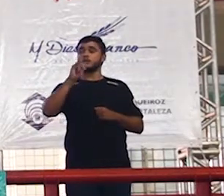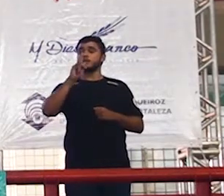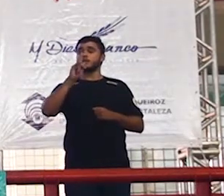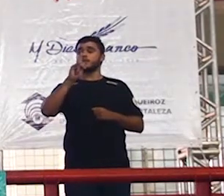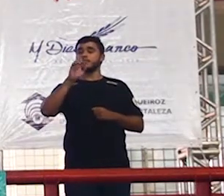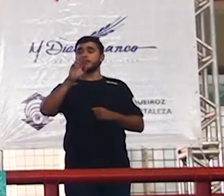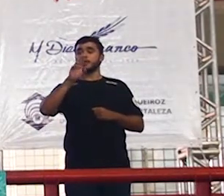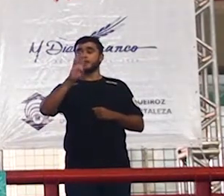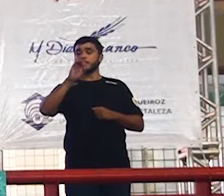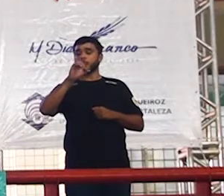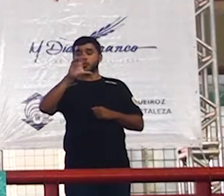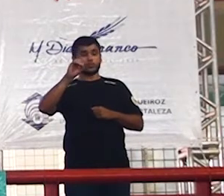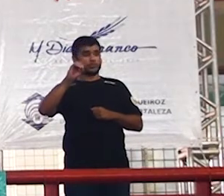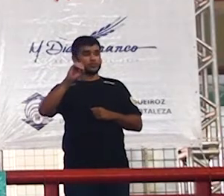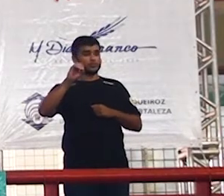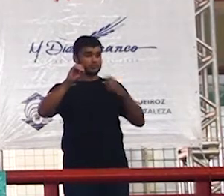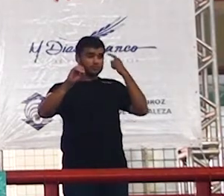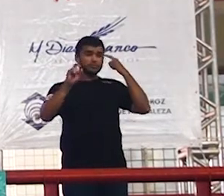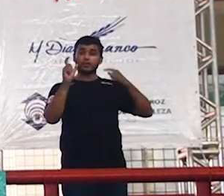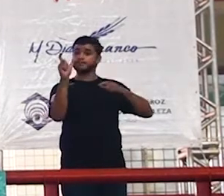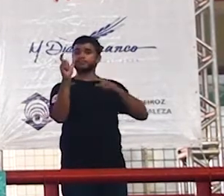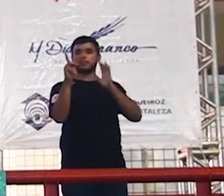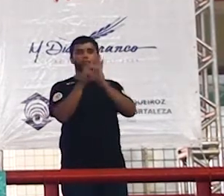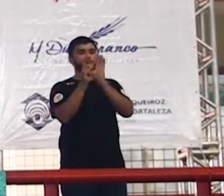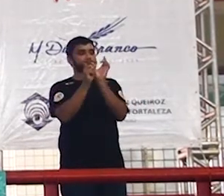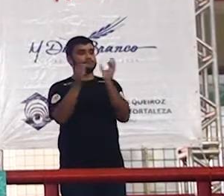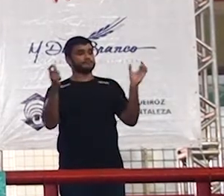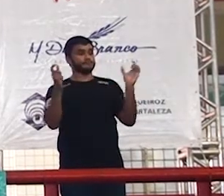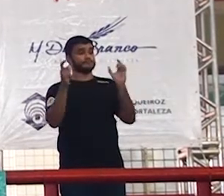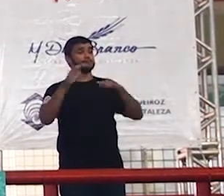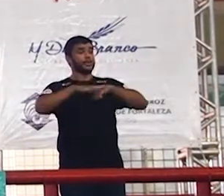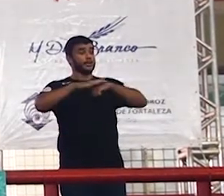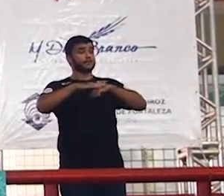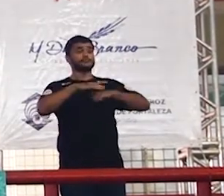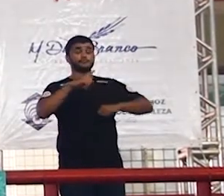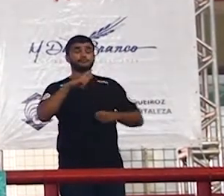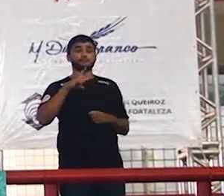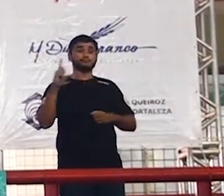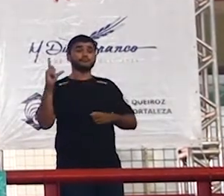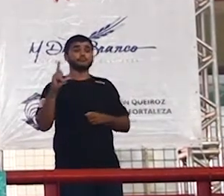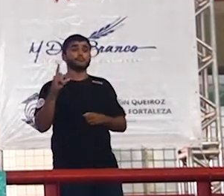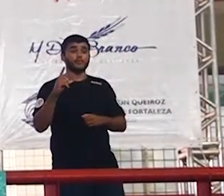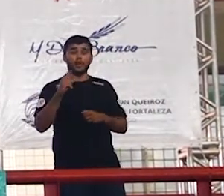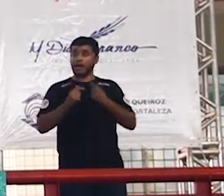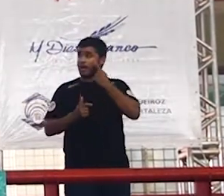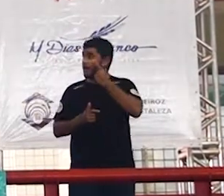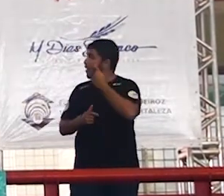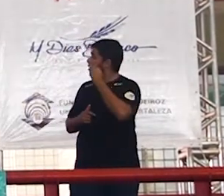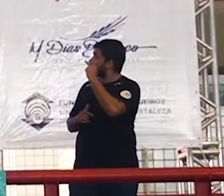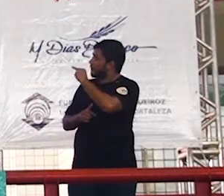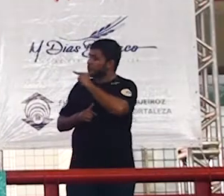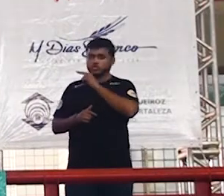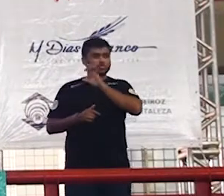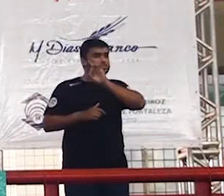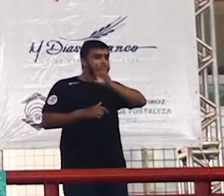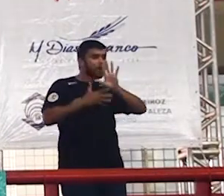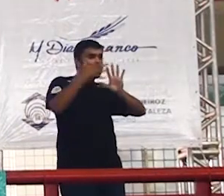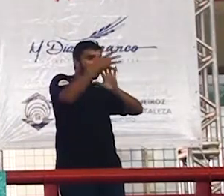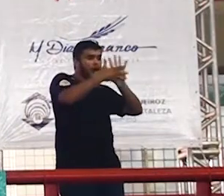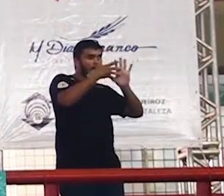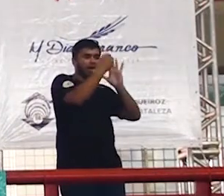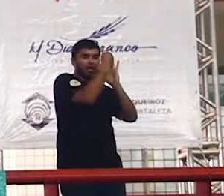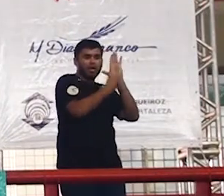vendo? Eu estou querendo mostrar que essas figuras não estão presentes só em textos